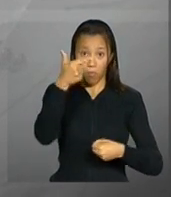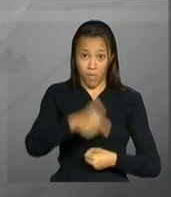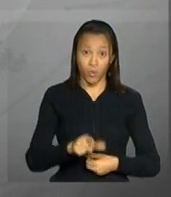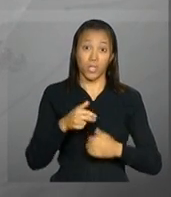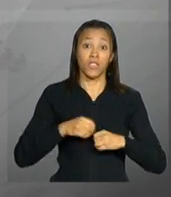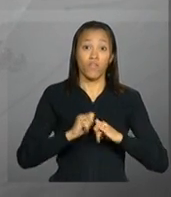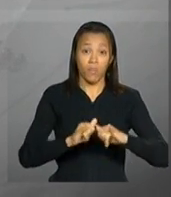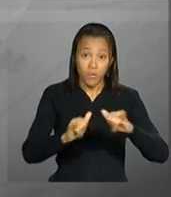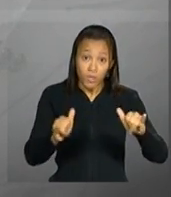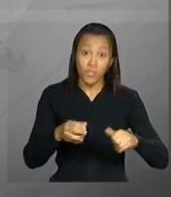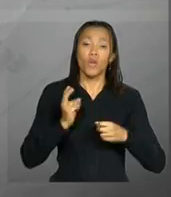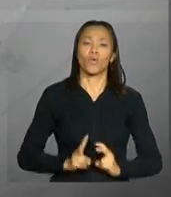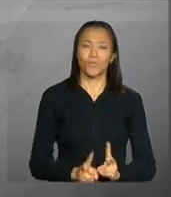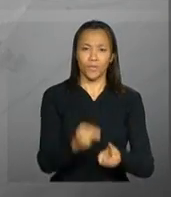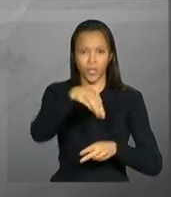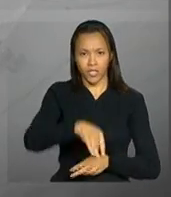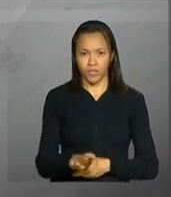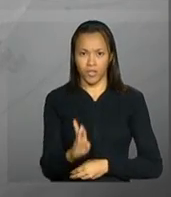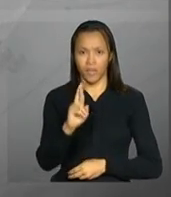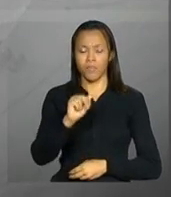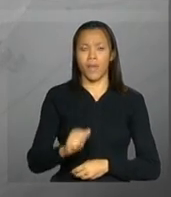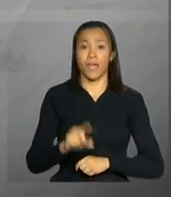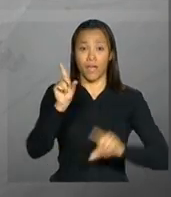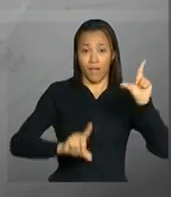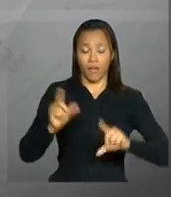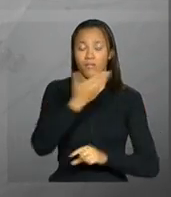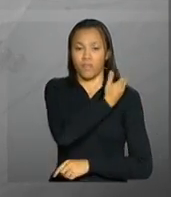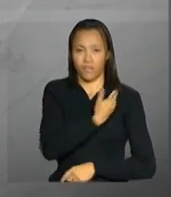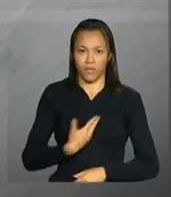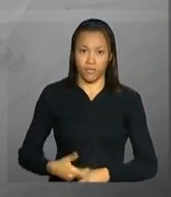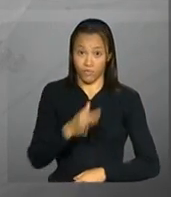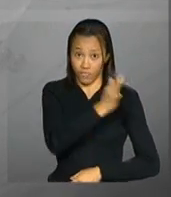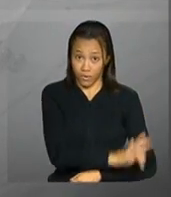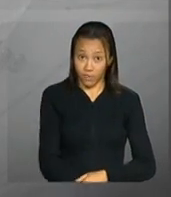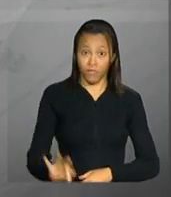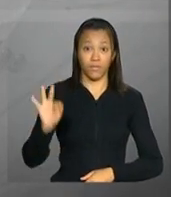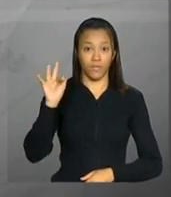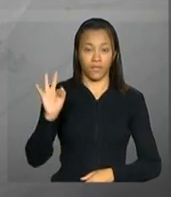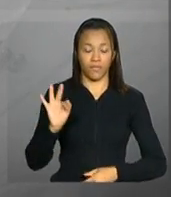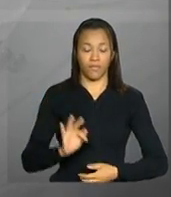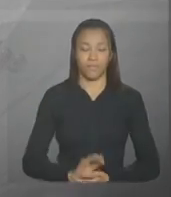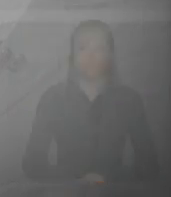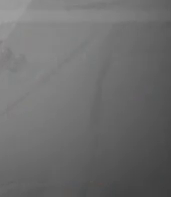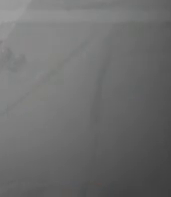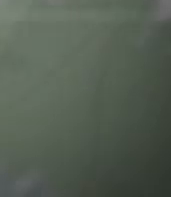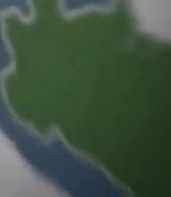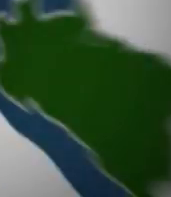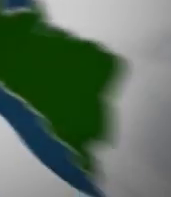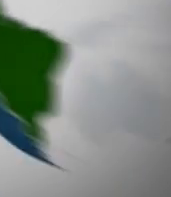momento com outras informações Continue com a gente na NBR a TV do Governo